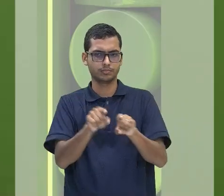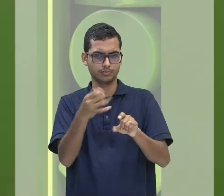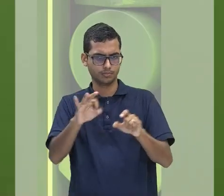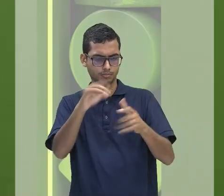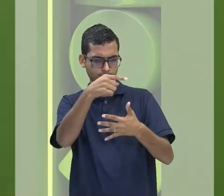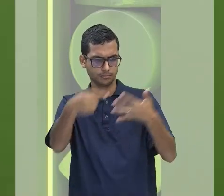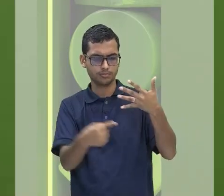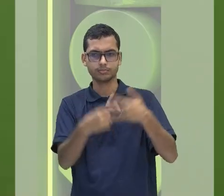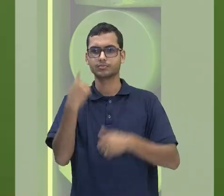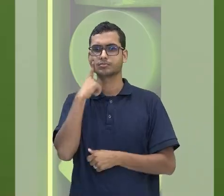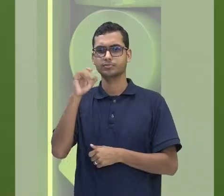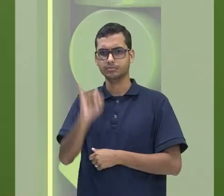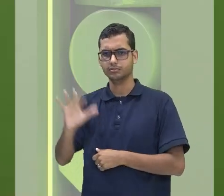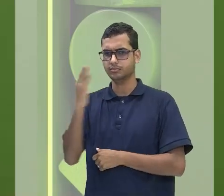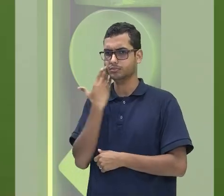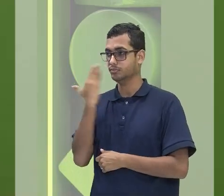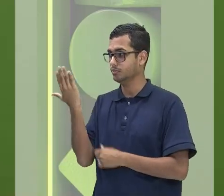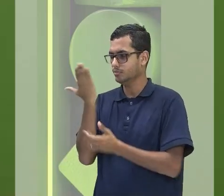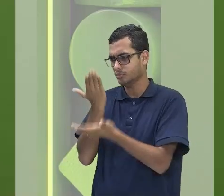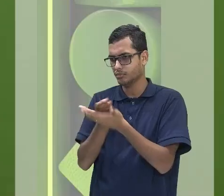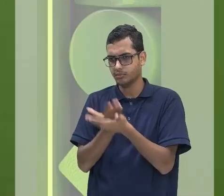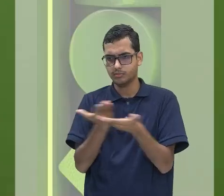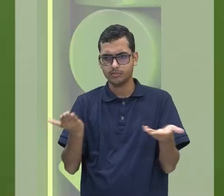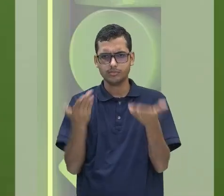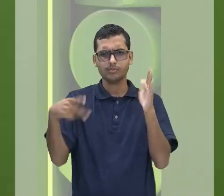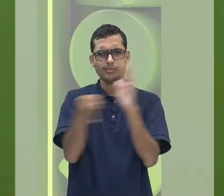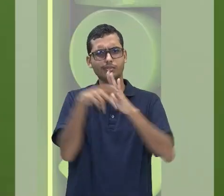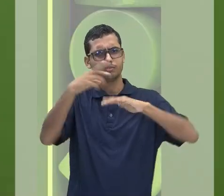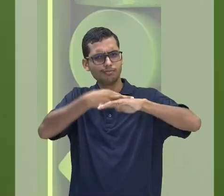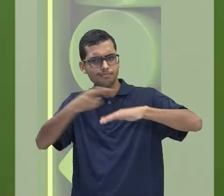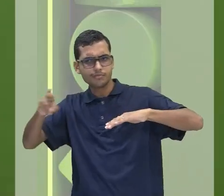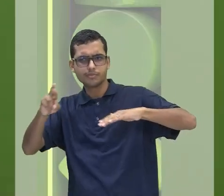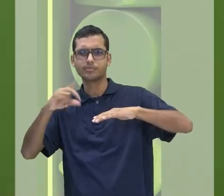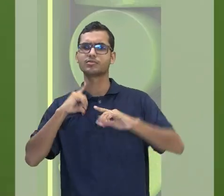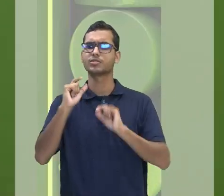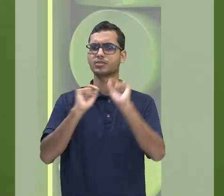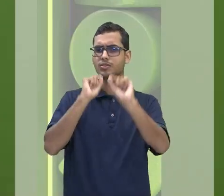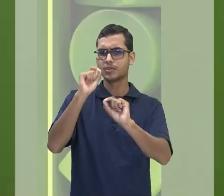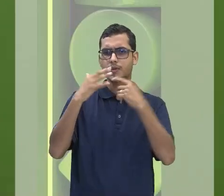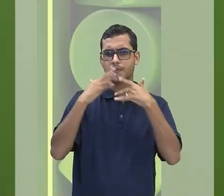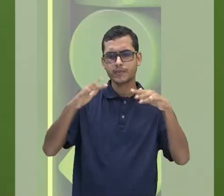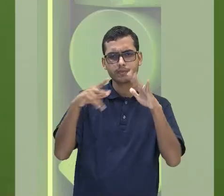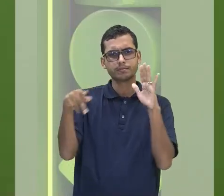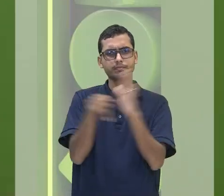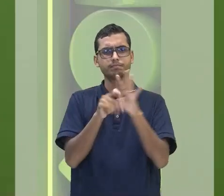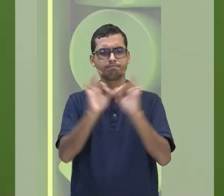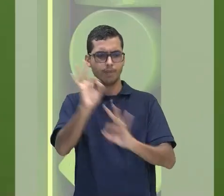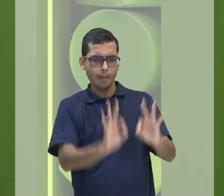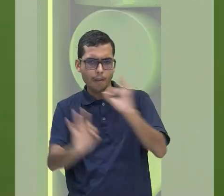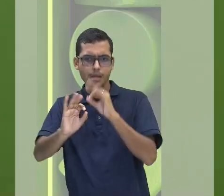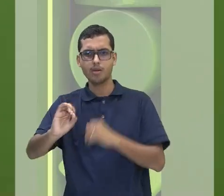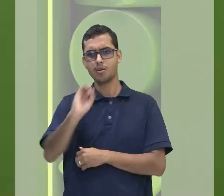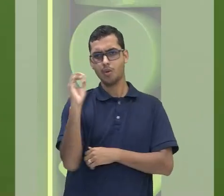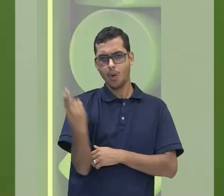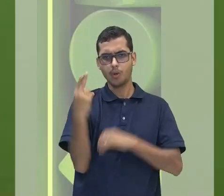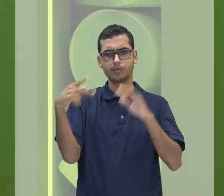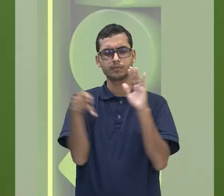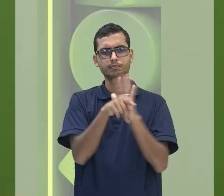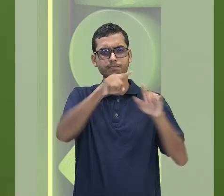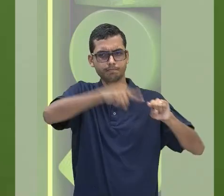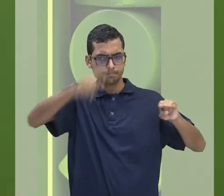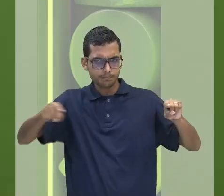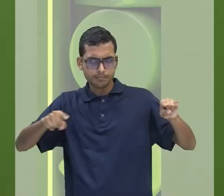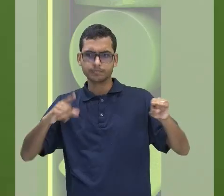Bom, nós vimos no início da nossa aula que a radiação ela pode ter natureza de partícula ou ela pode ser de onda eletromagnética. Nós vimos aí